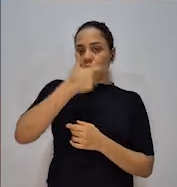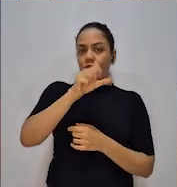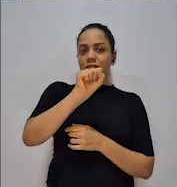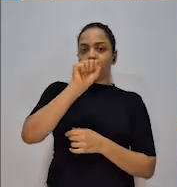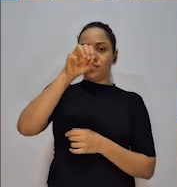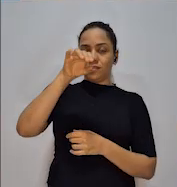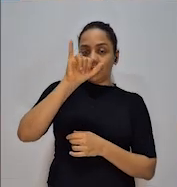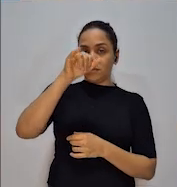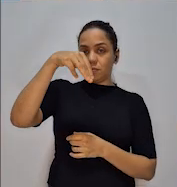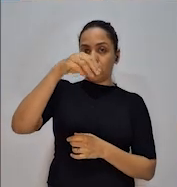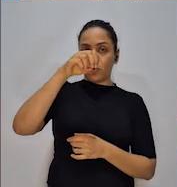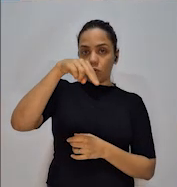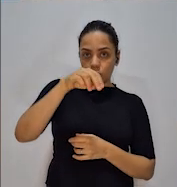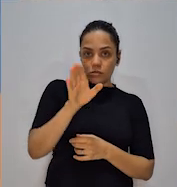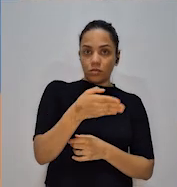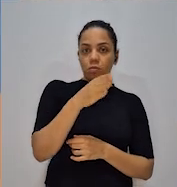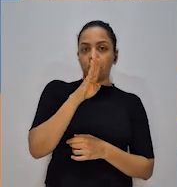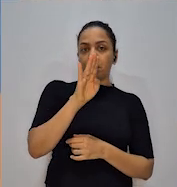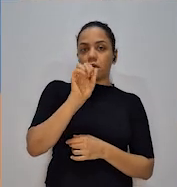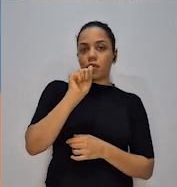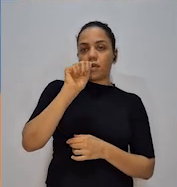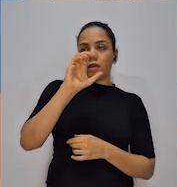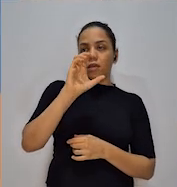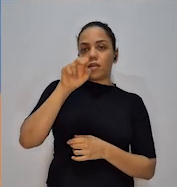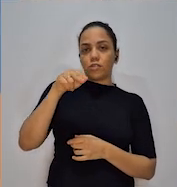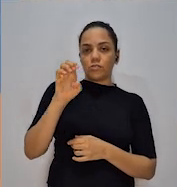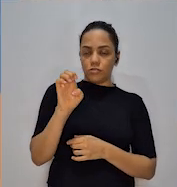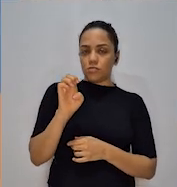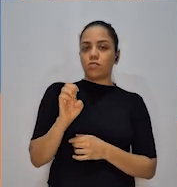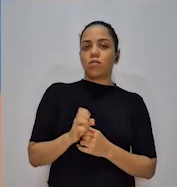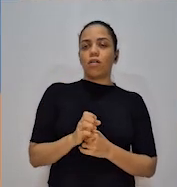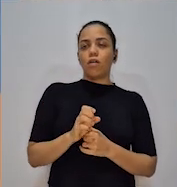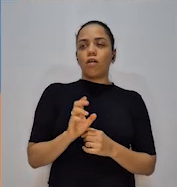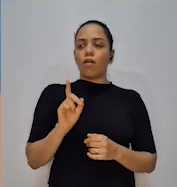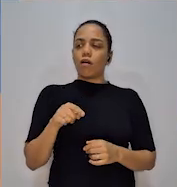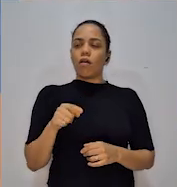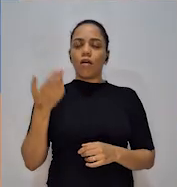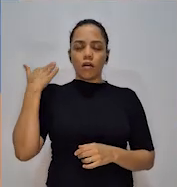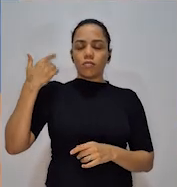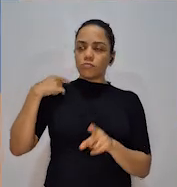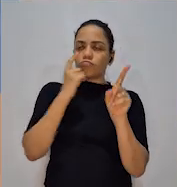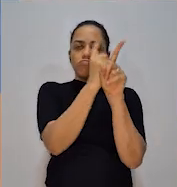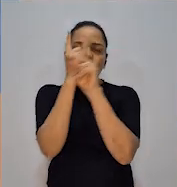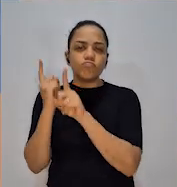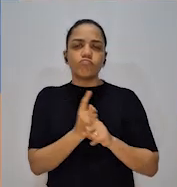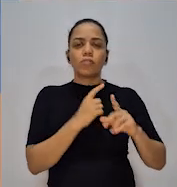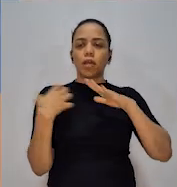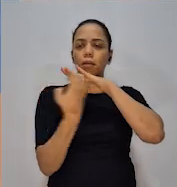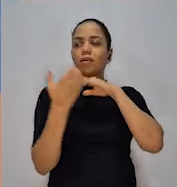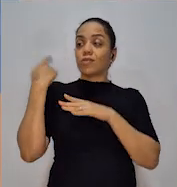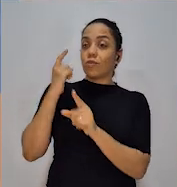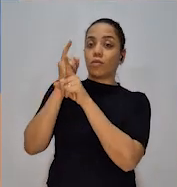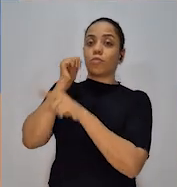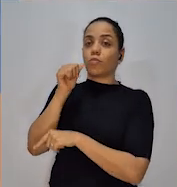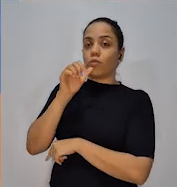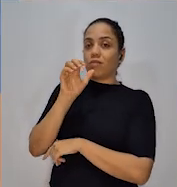Eu fui por muitos anos executiva de grandes empresas multinacionais, uma delas onde eu encontrei e tive a oportunidade de trabalhar junto com a Ana Carmo, que foi